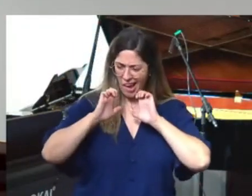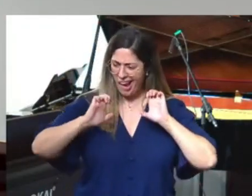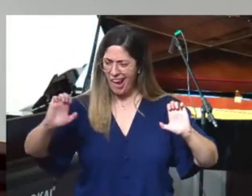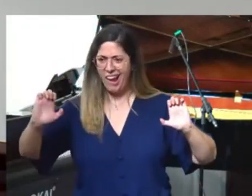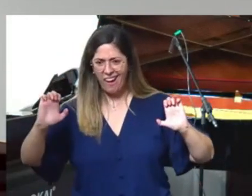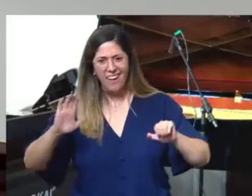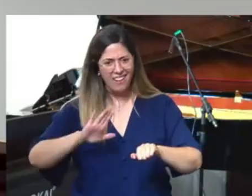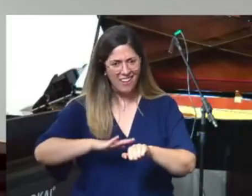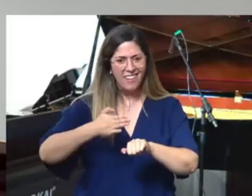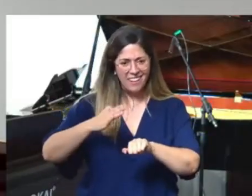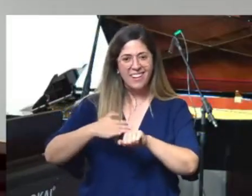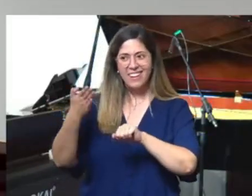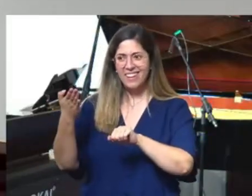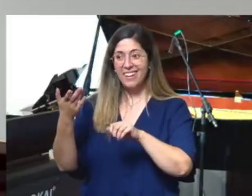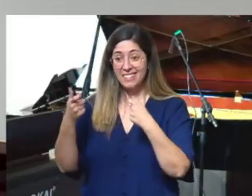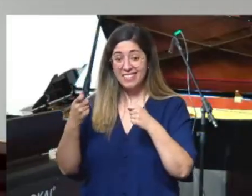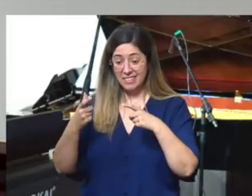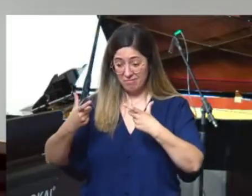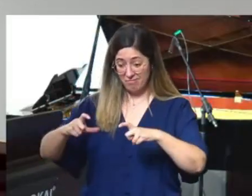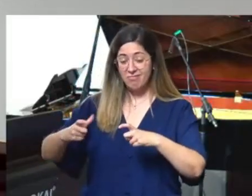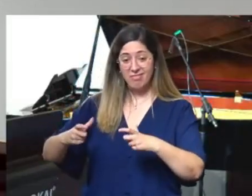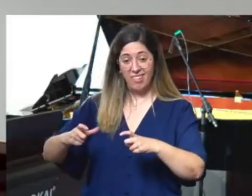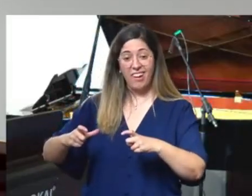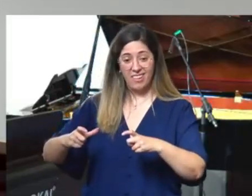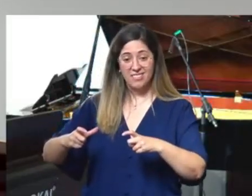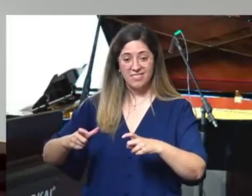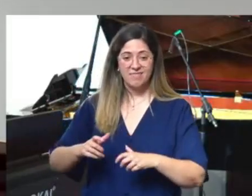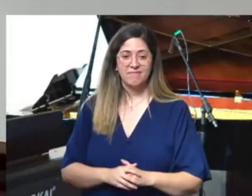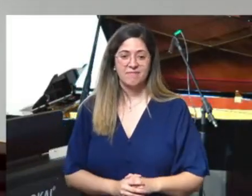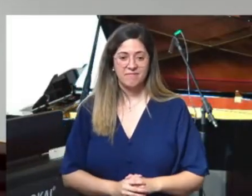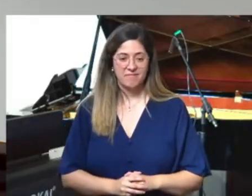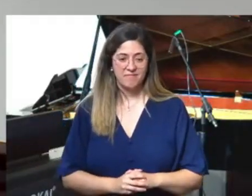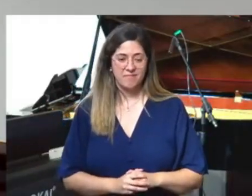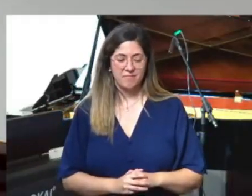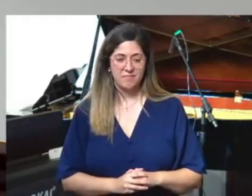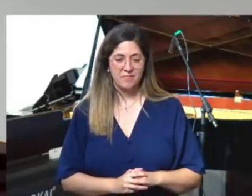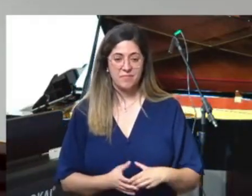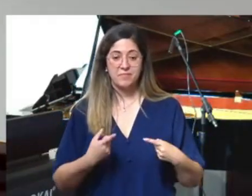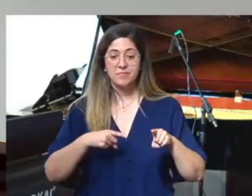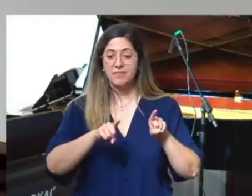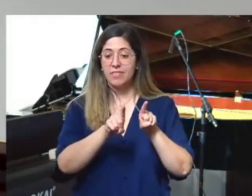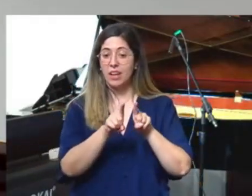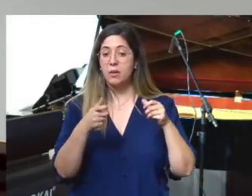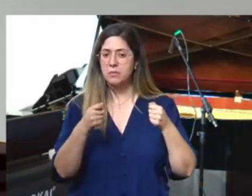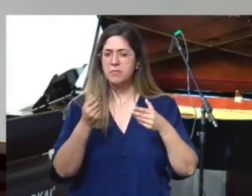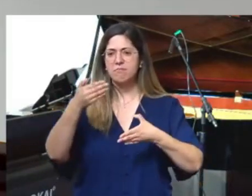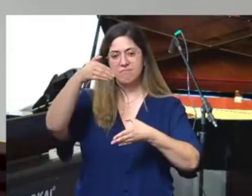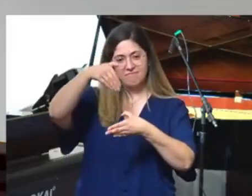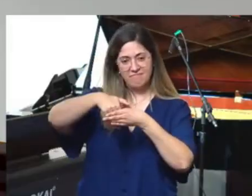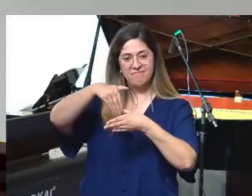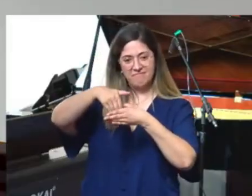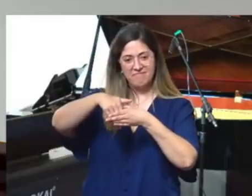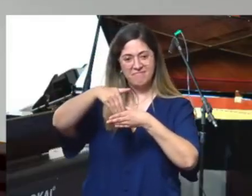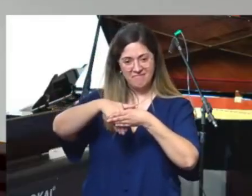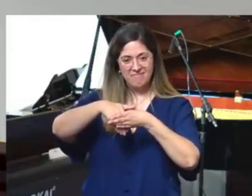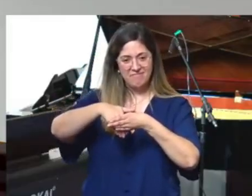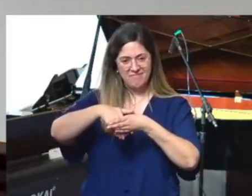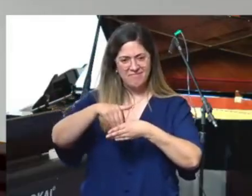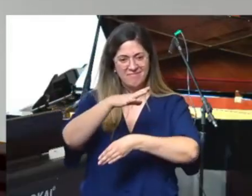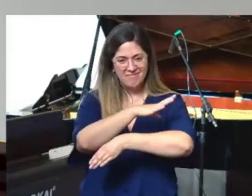esta mensagem na ilha em Creta. Eles devem ser eleitos